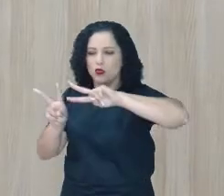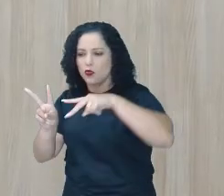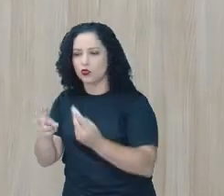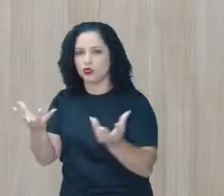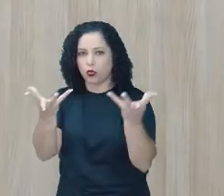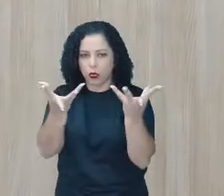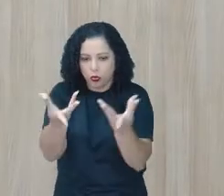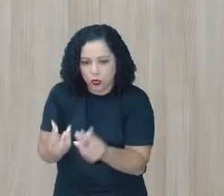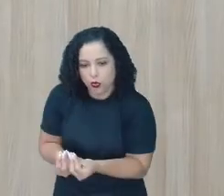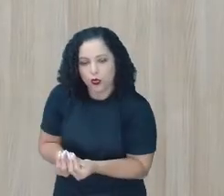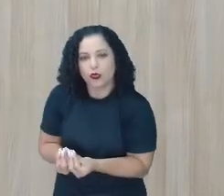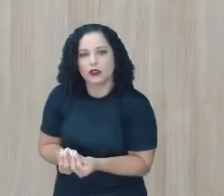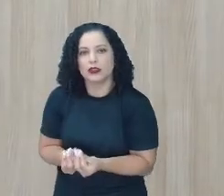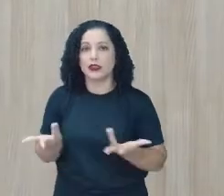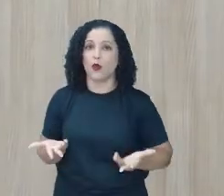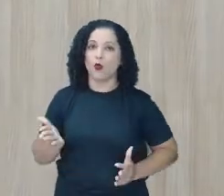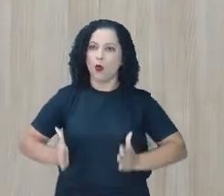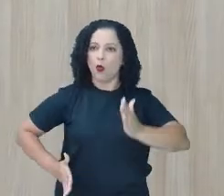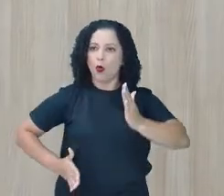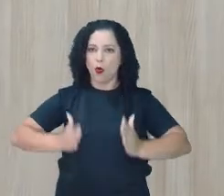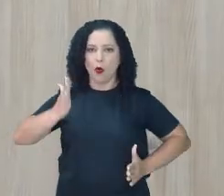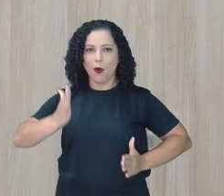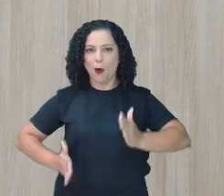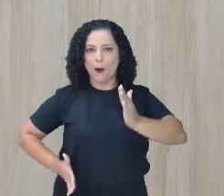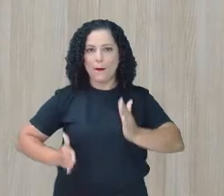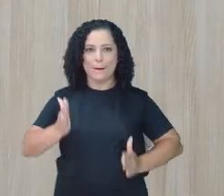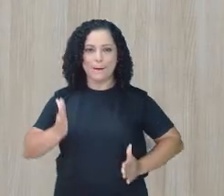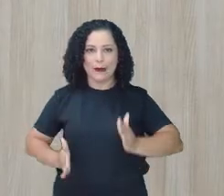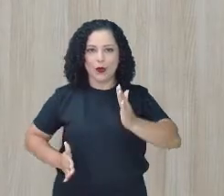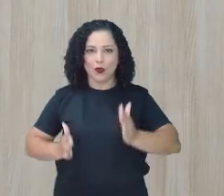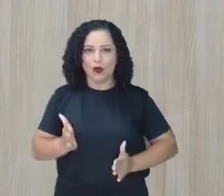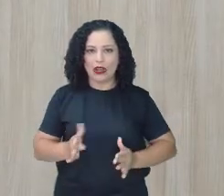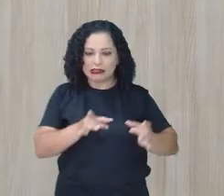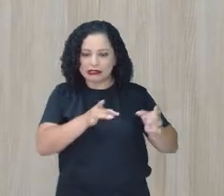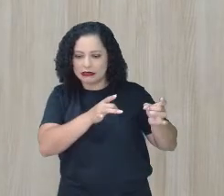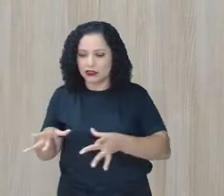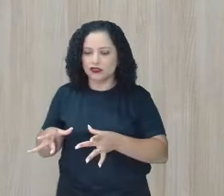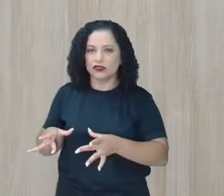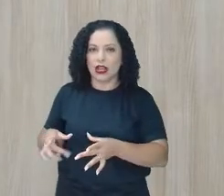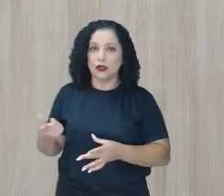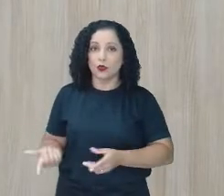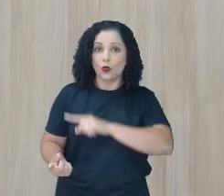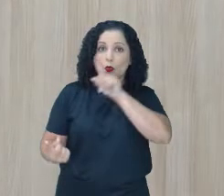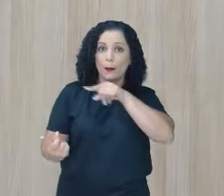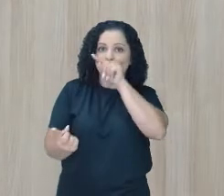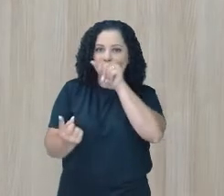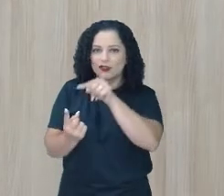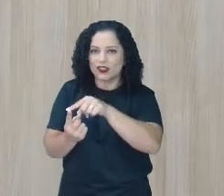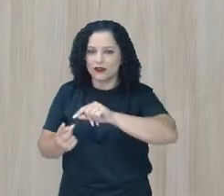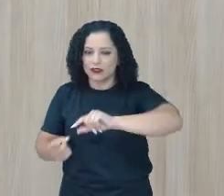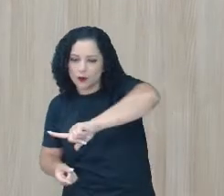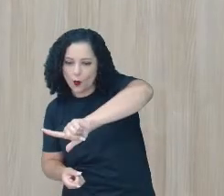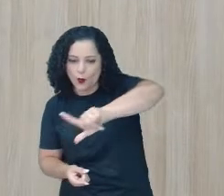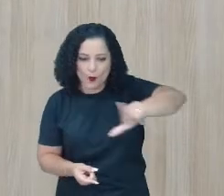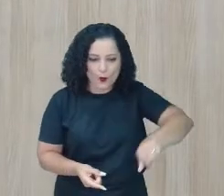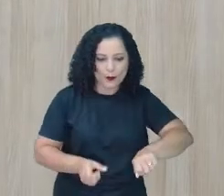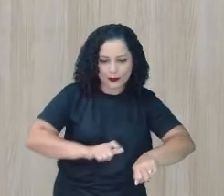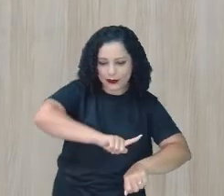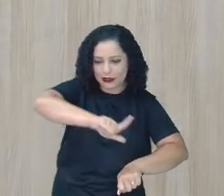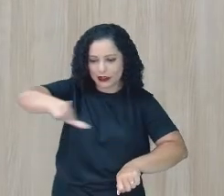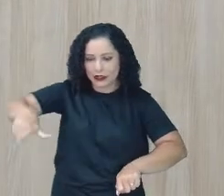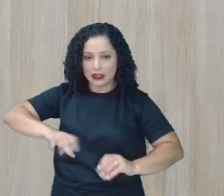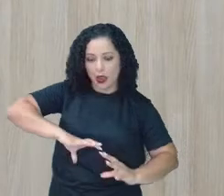coisa. Então, o Wall-E é esse robozinho que é deixado para trás com a função de limpar a